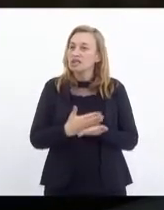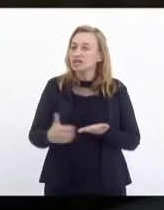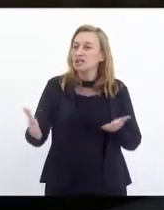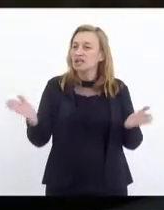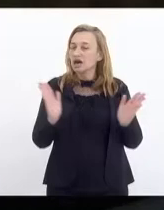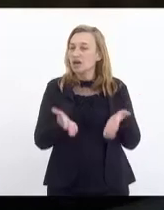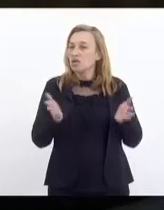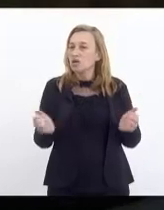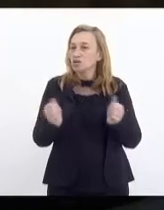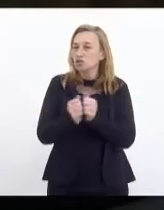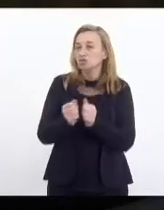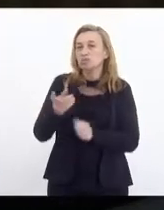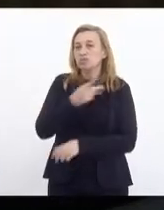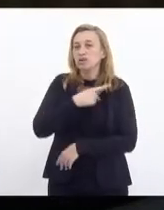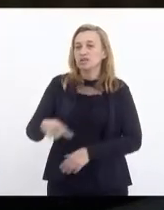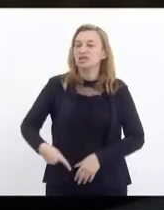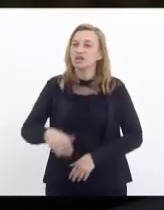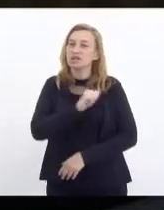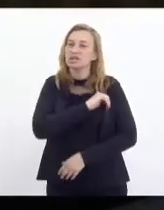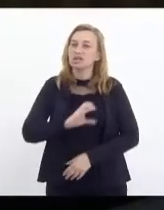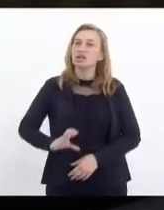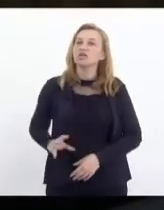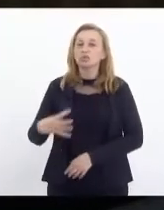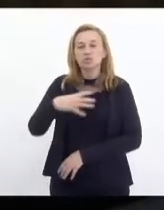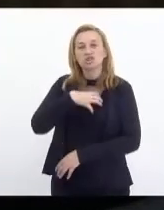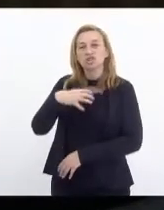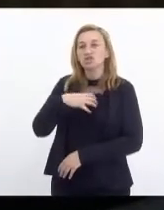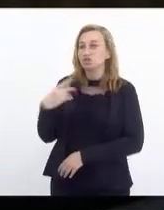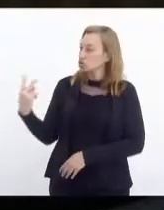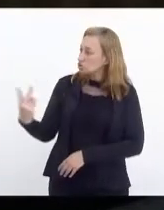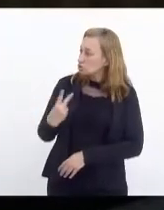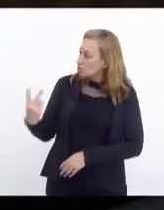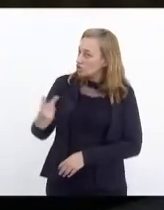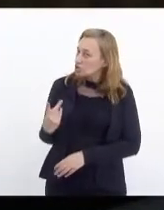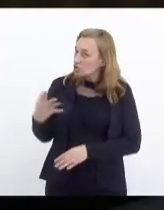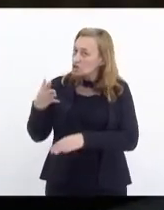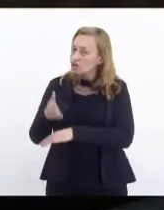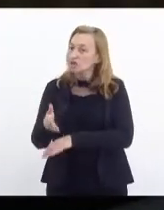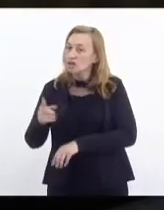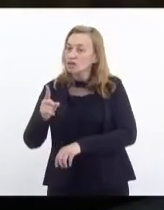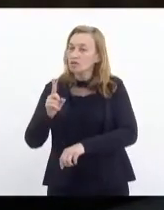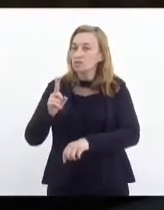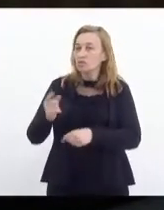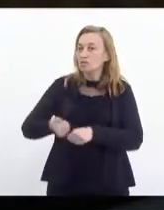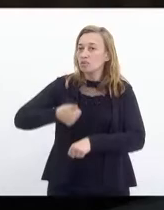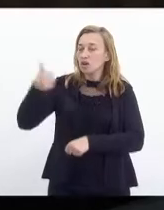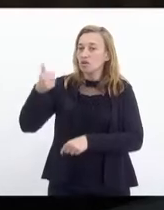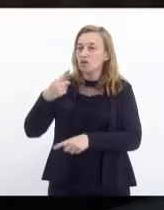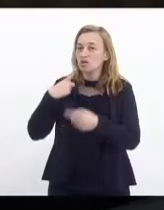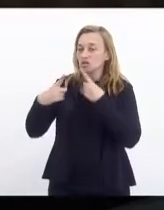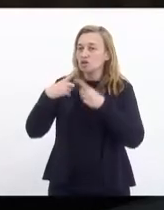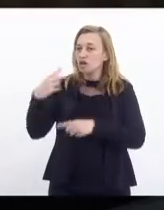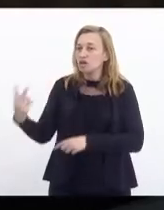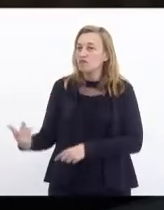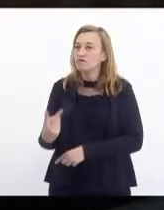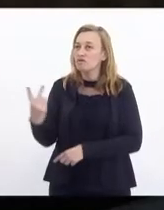junto com o presidente André Siciliano, no sentido da gente chegar no melhor termo e valorizar essa